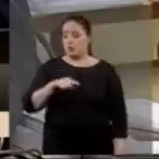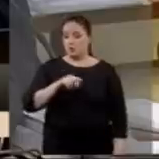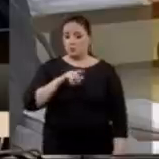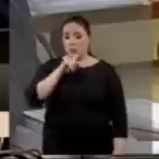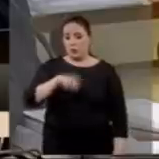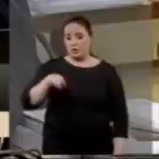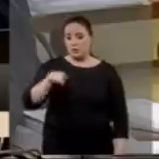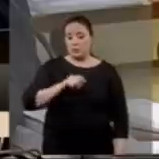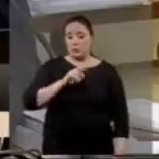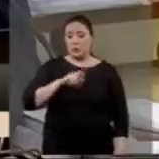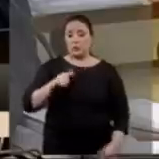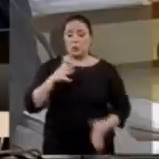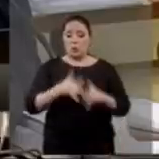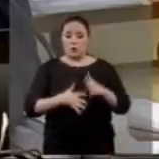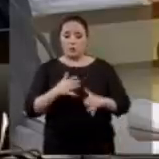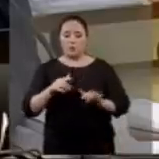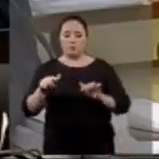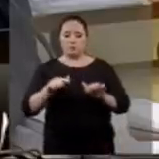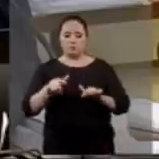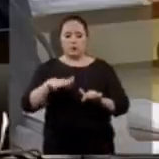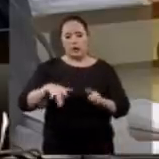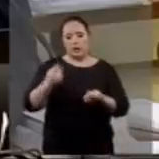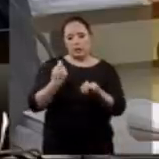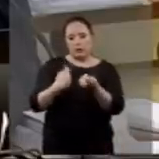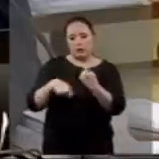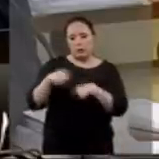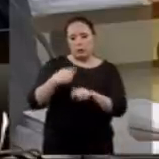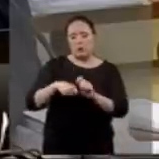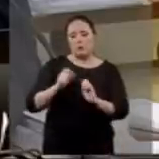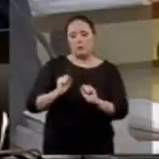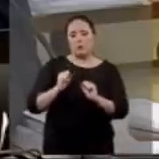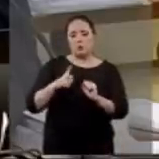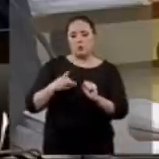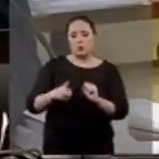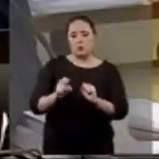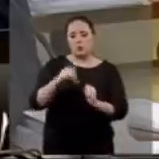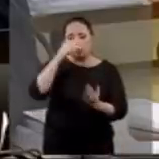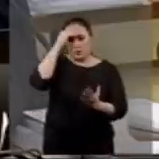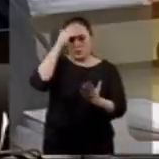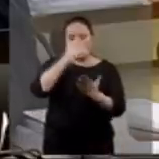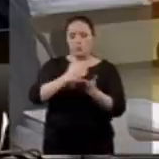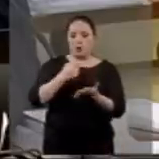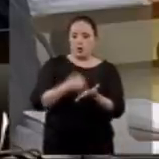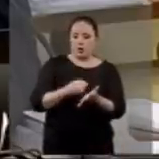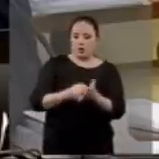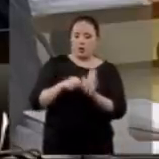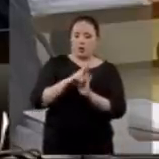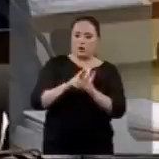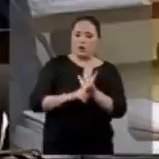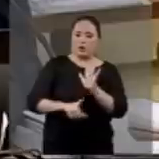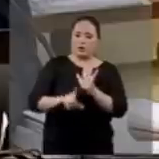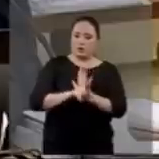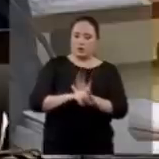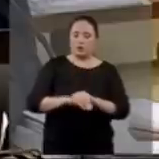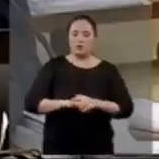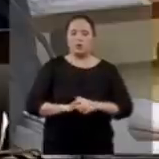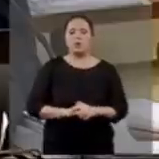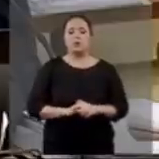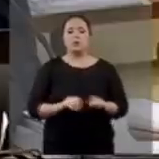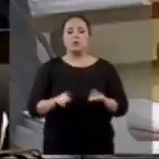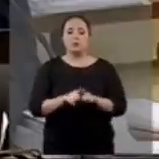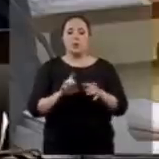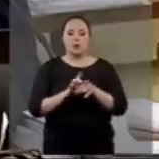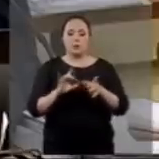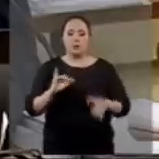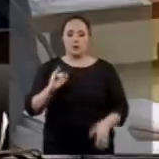definitivo a atividade econômica que poderá ser estabelecida desde que cumpridas as exigências legais. Além disso, a liberdade de